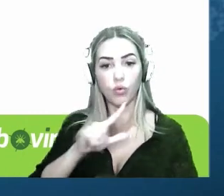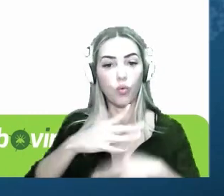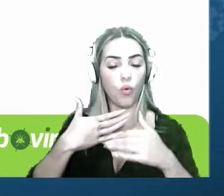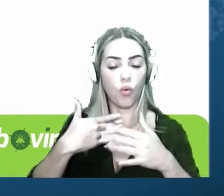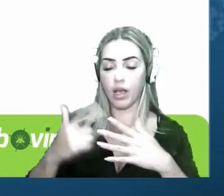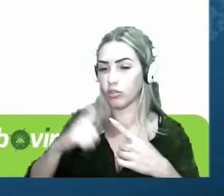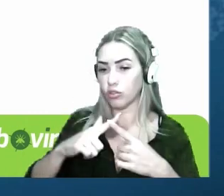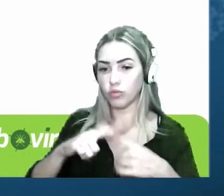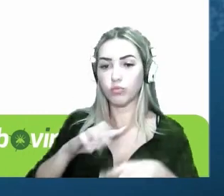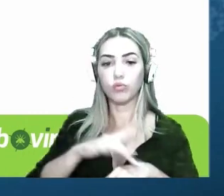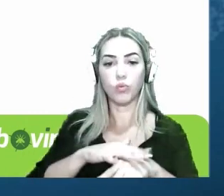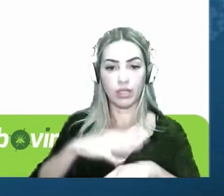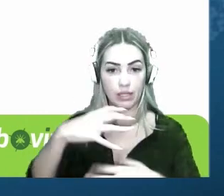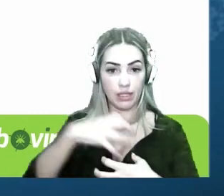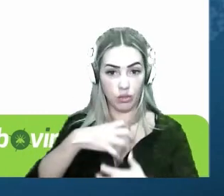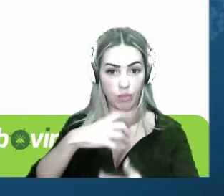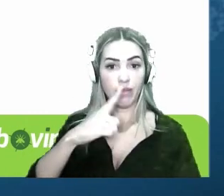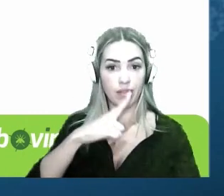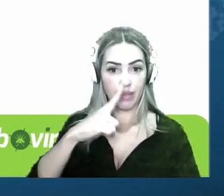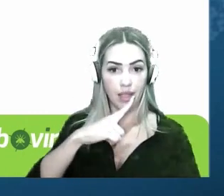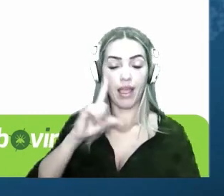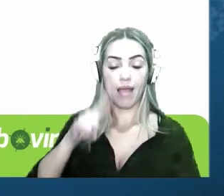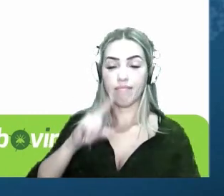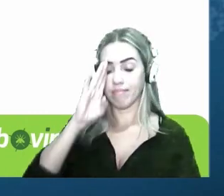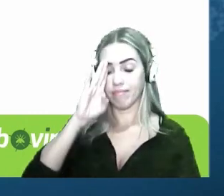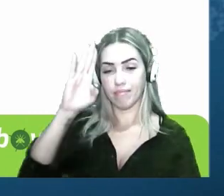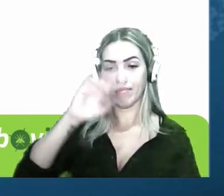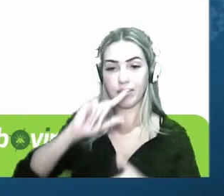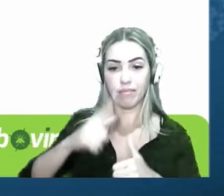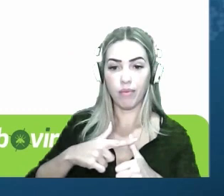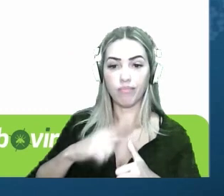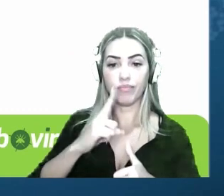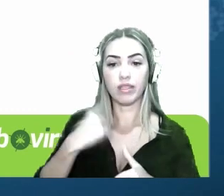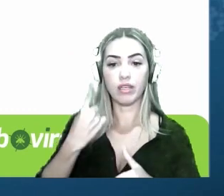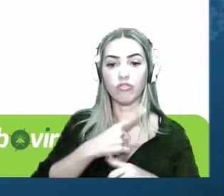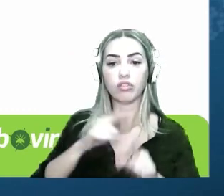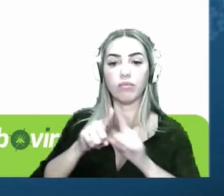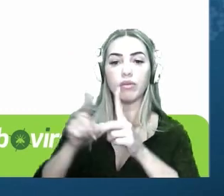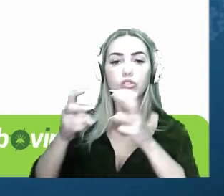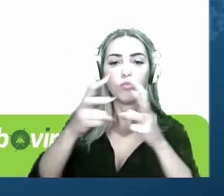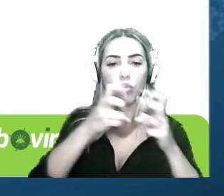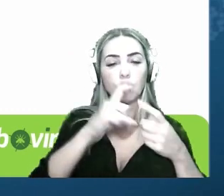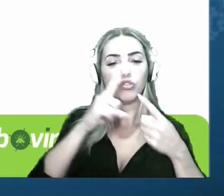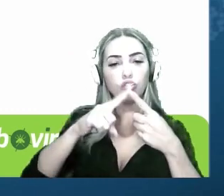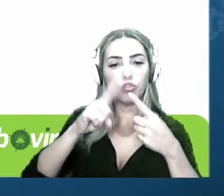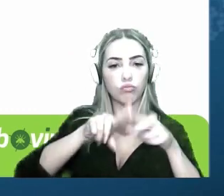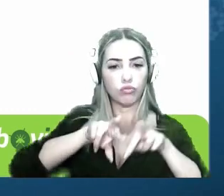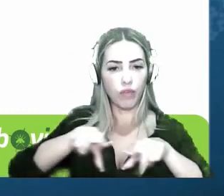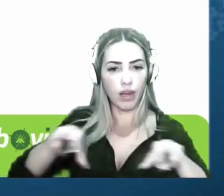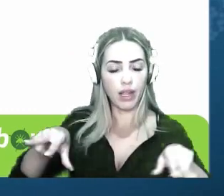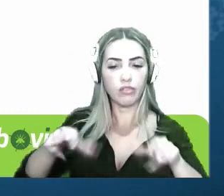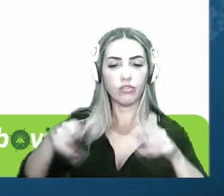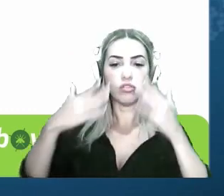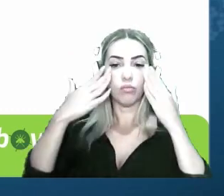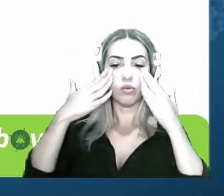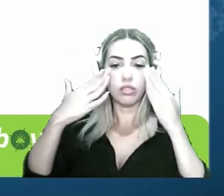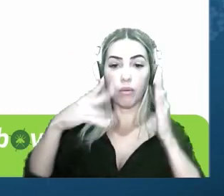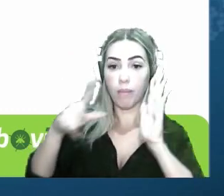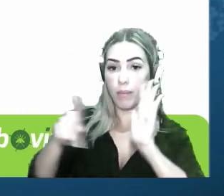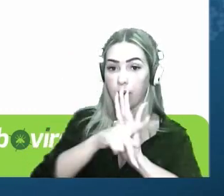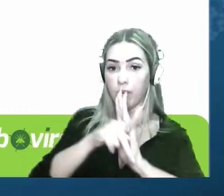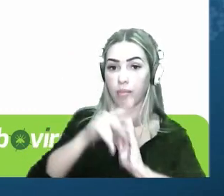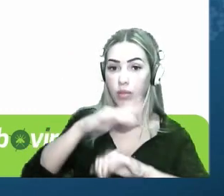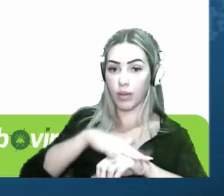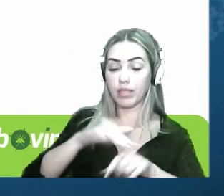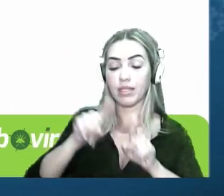o dado que a gente apresenta como dado primário. E aí a gente também explorou por sorotipo de dengue, por exposição prévia à dengue e por idade.